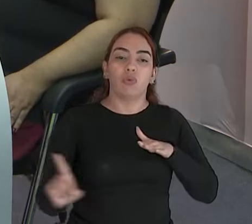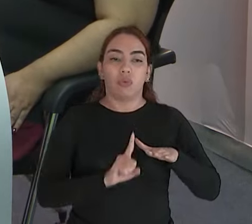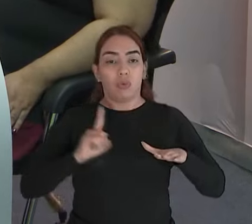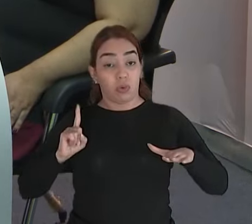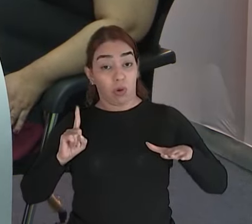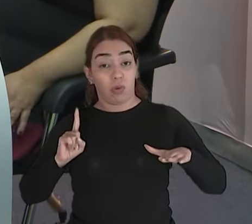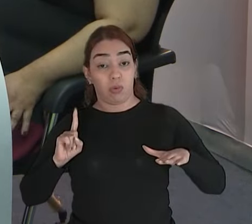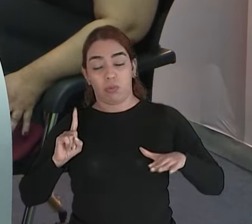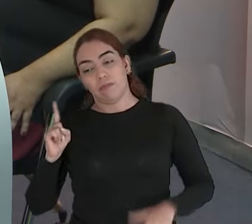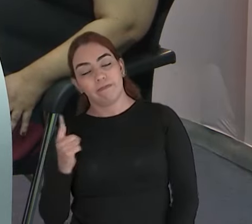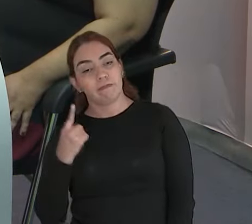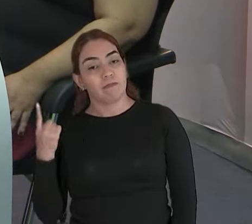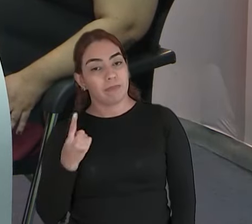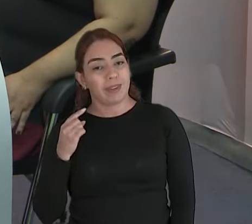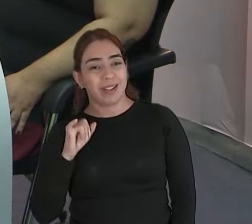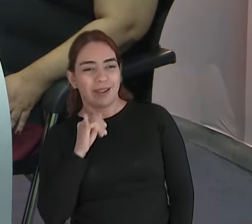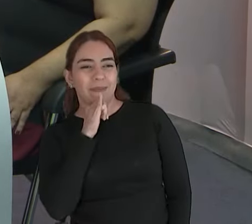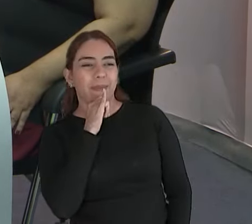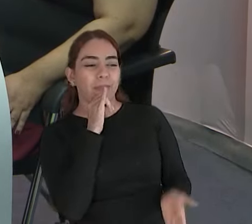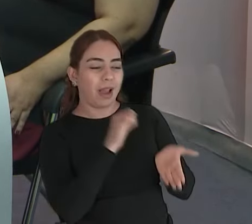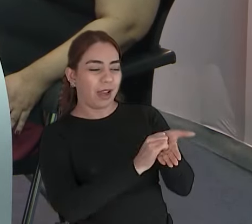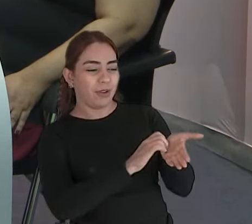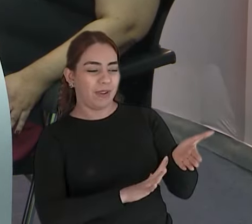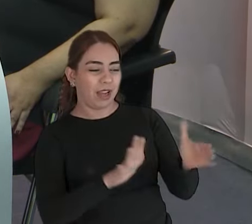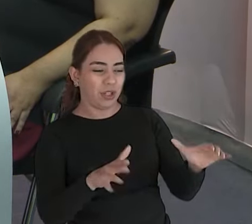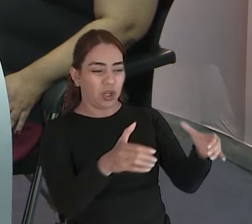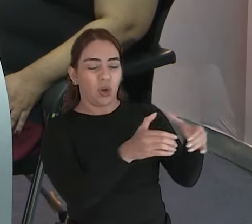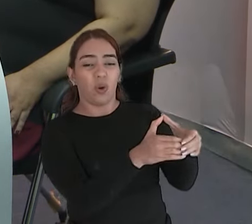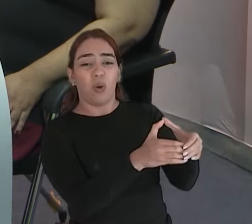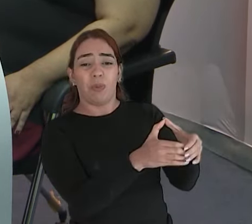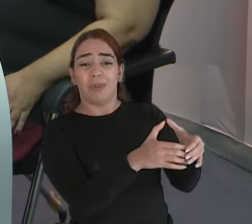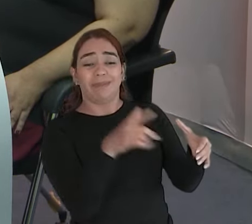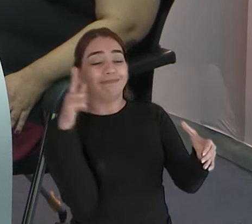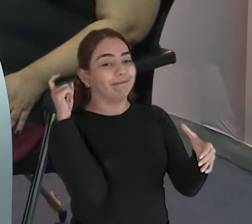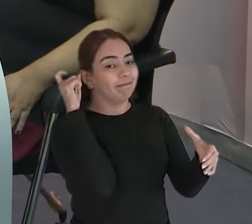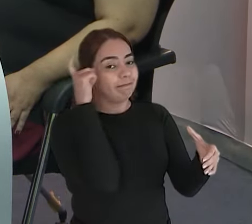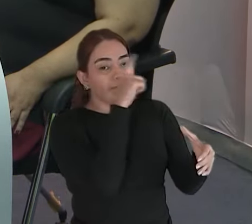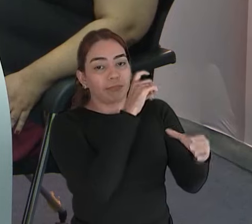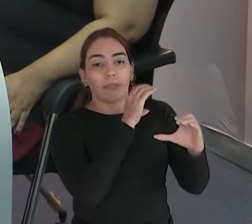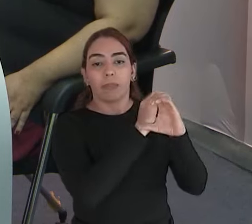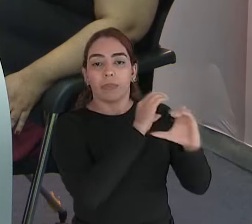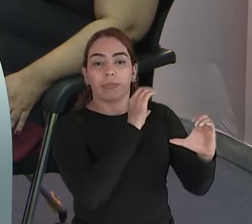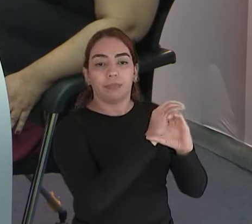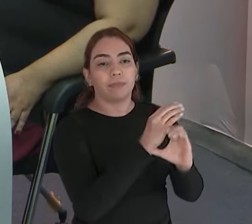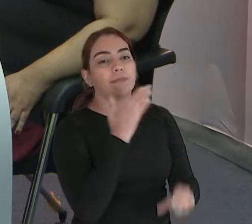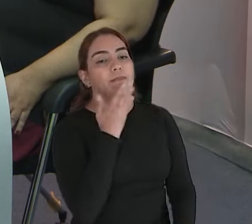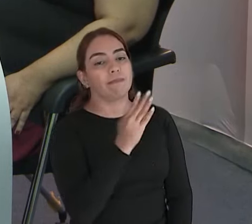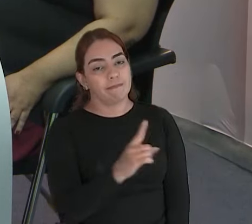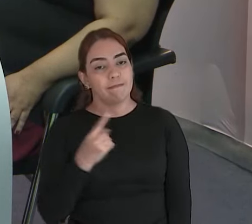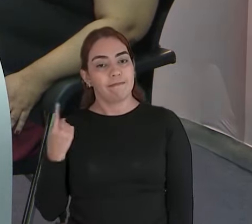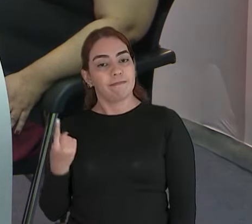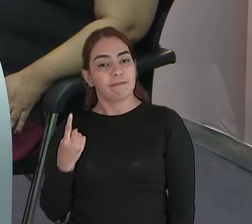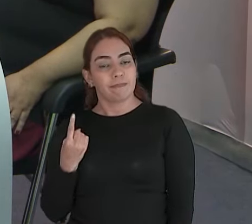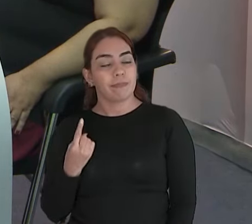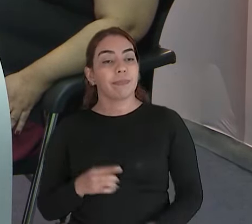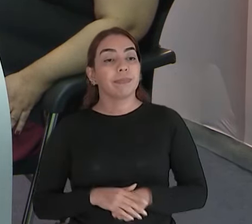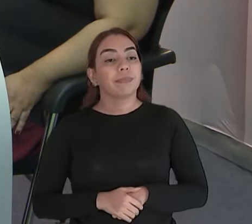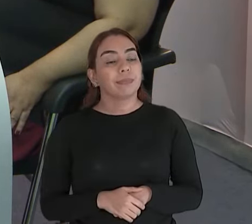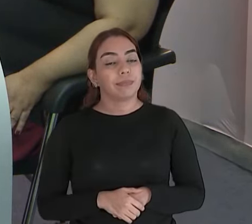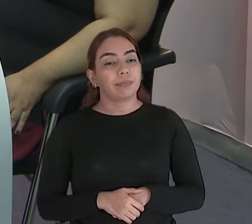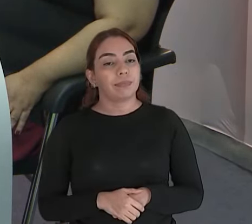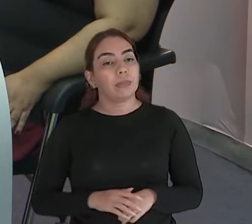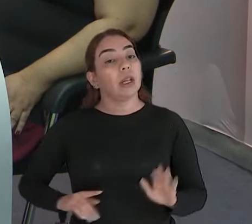os trabalhos em grupo você conseguia fazer só? Sozinha. Fazia sozinha. Doutora Denise, ainda é